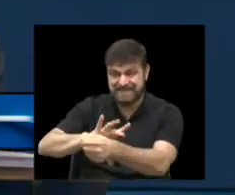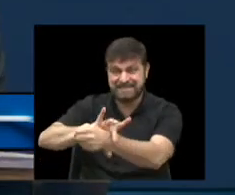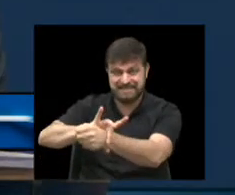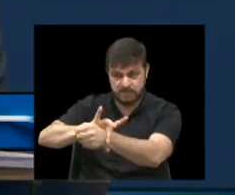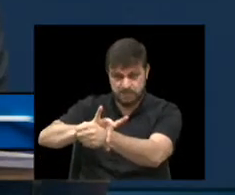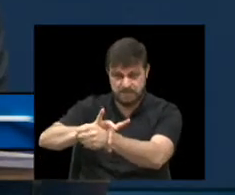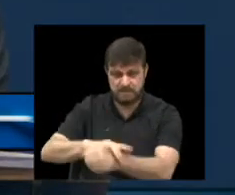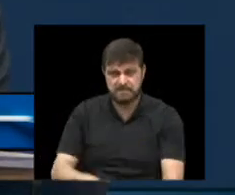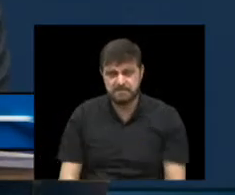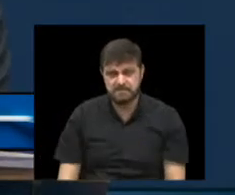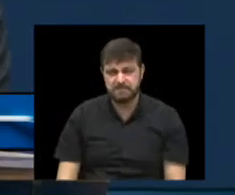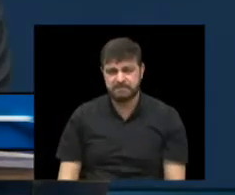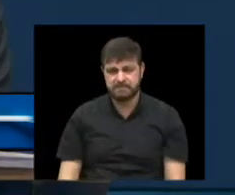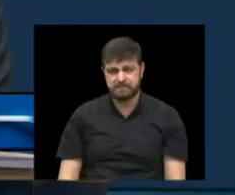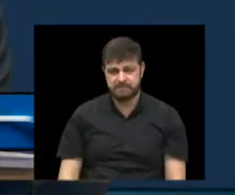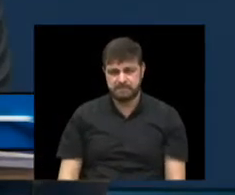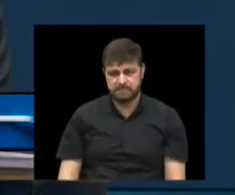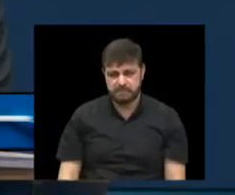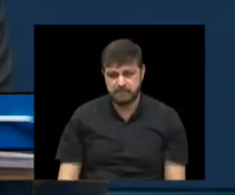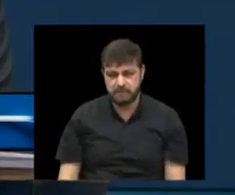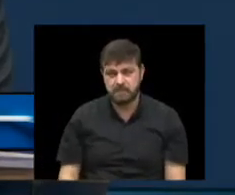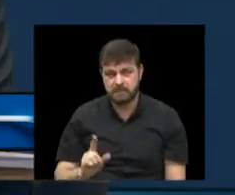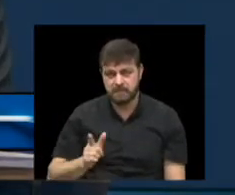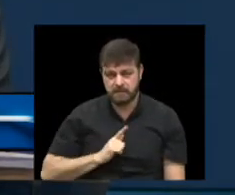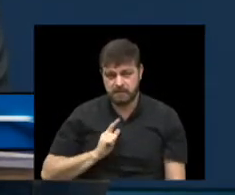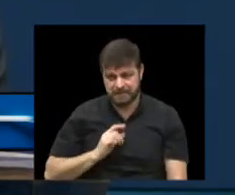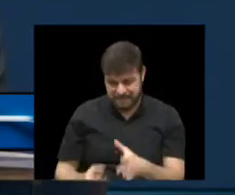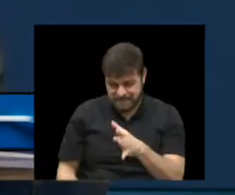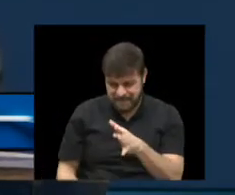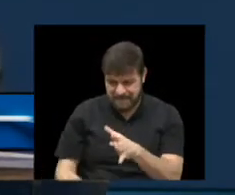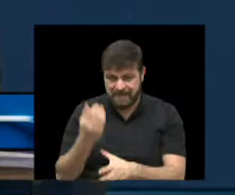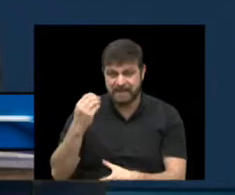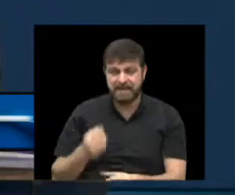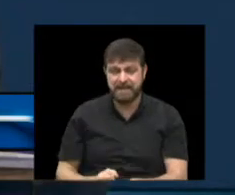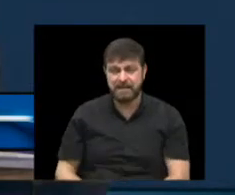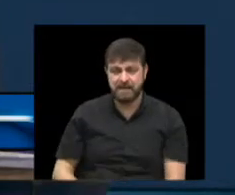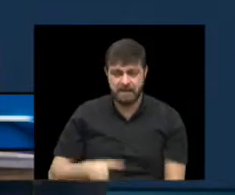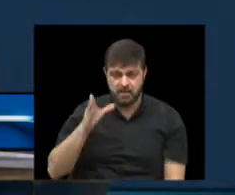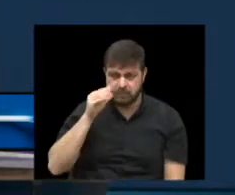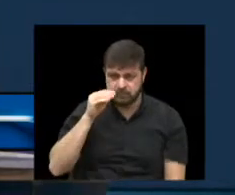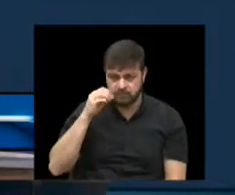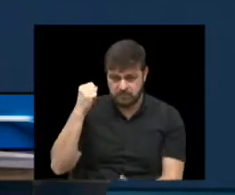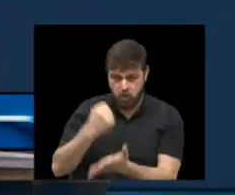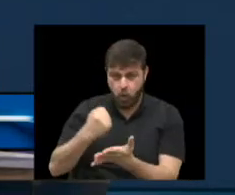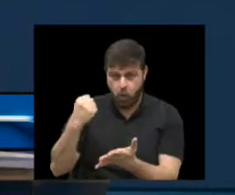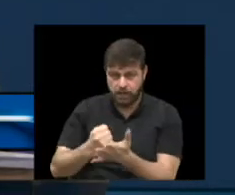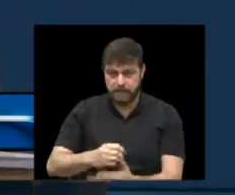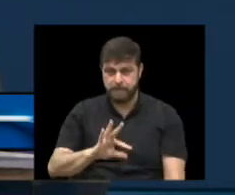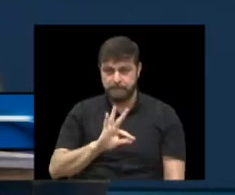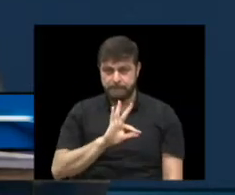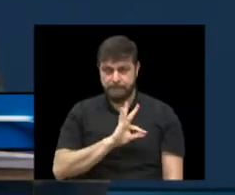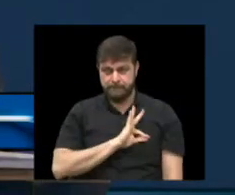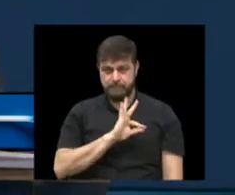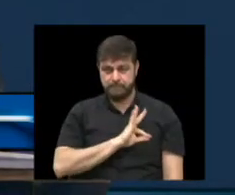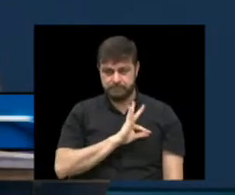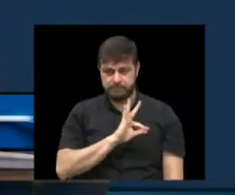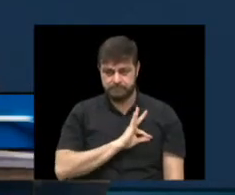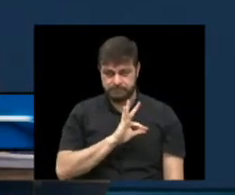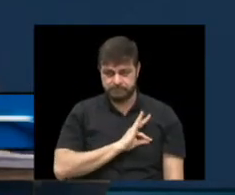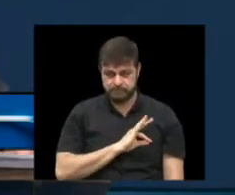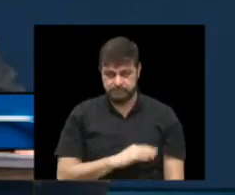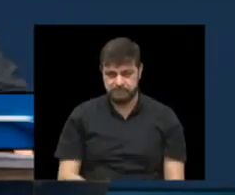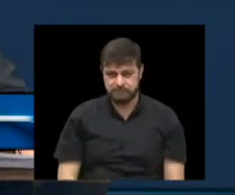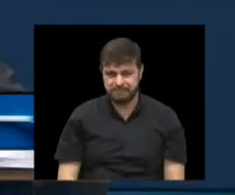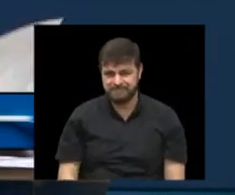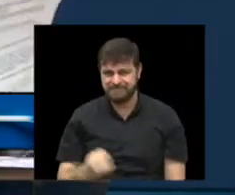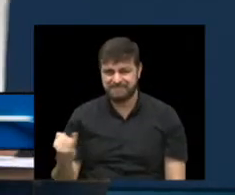delas, obviamente, é a criação de novos cargos para a Guarda Municipal. De suma importância,